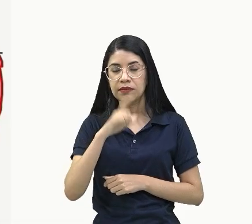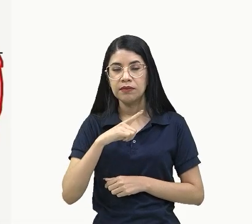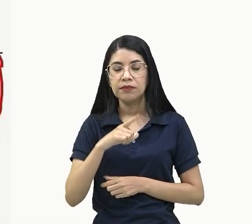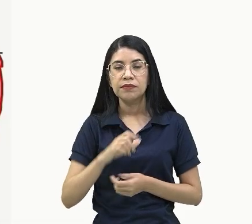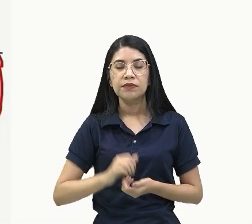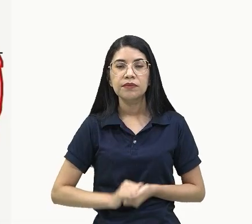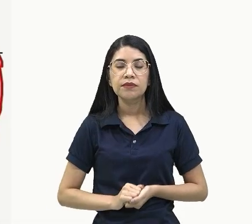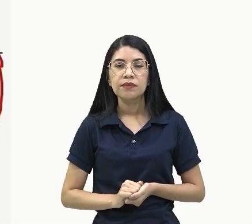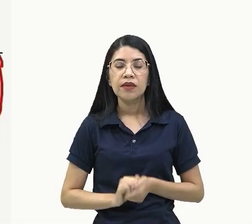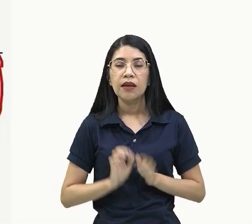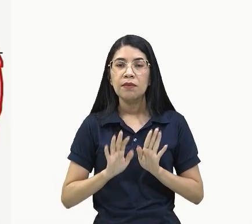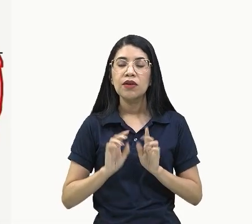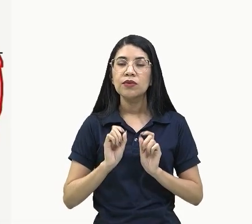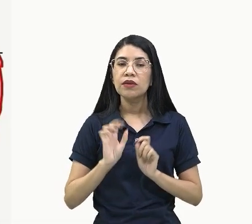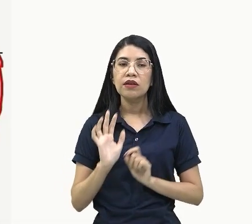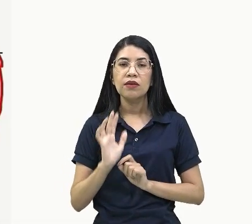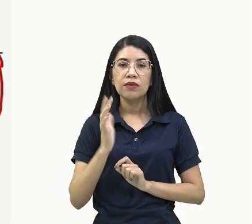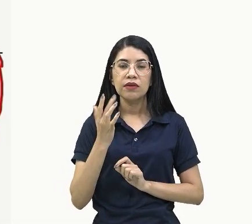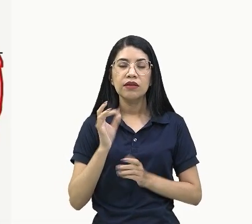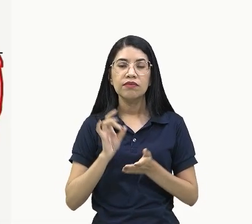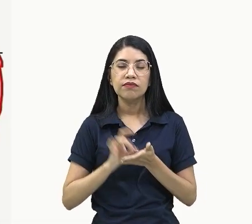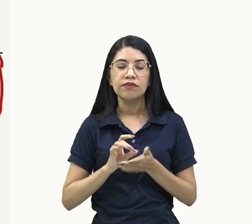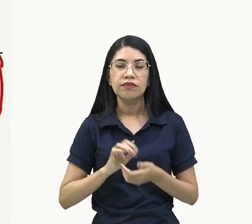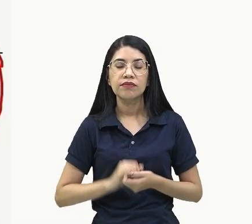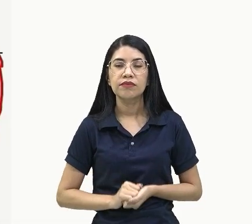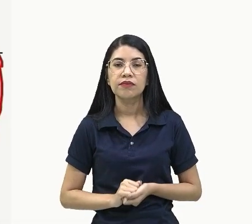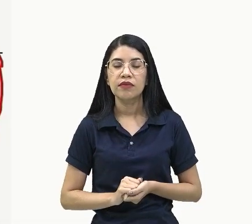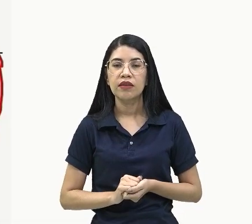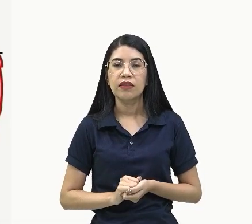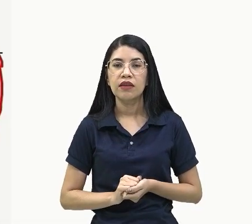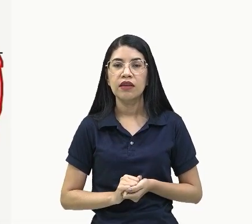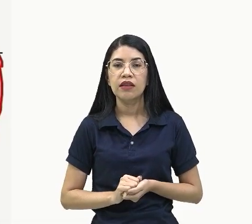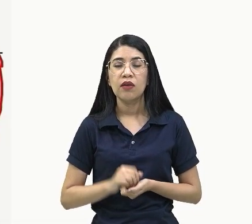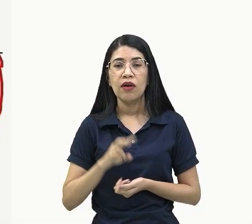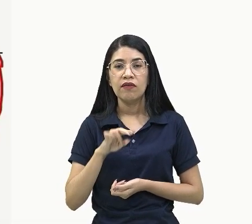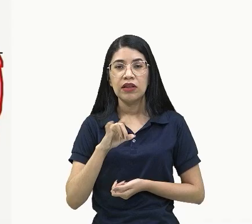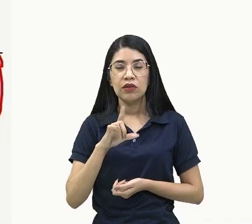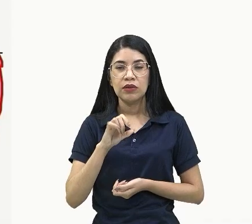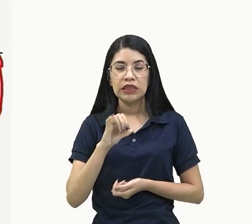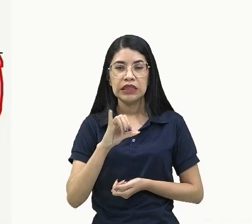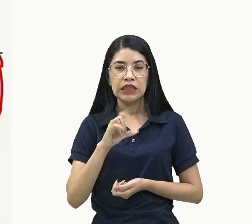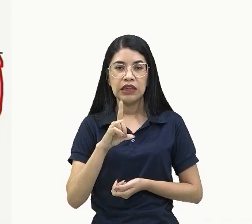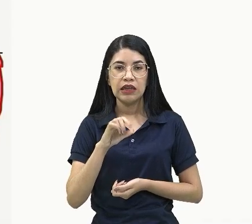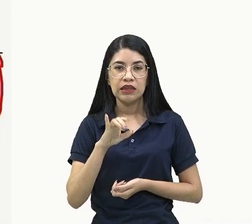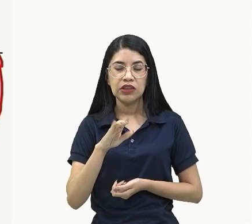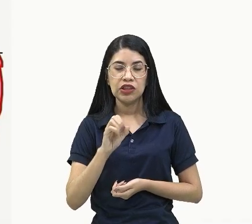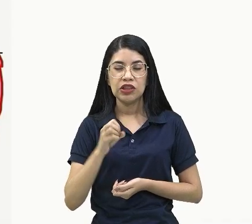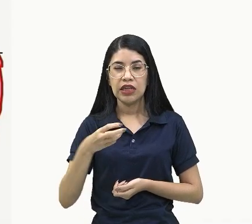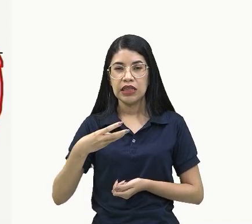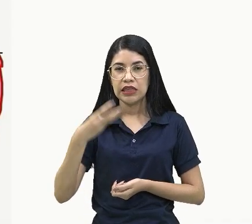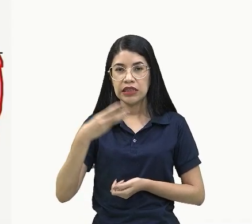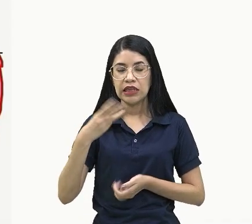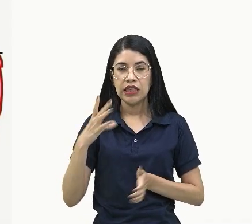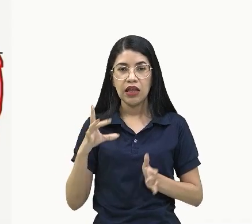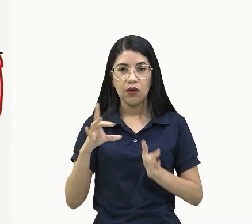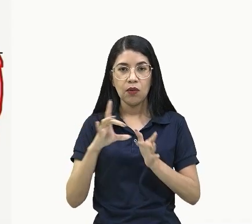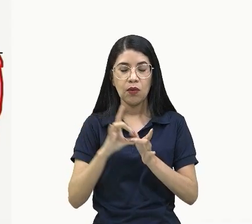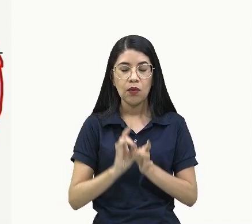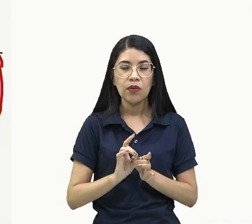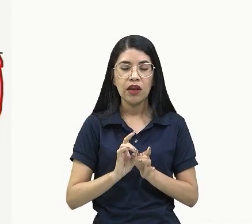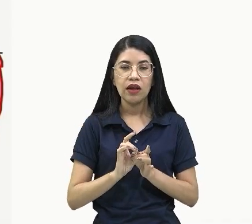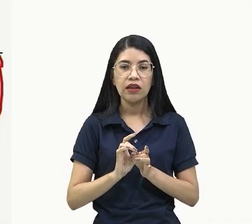Aí, o que vai acontecer? Essas vilosidades, que a gente está chamando de terciárias, elas vão se conectar com os vasos sanguíneos